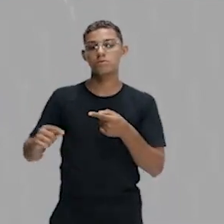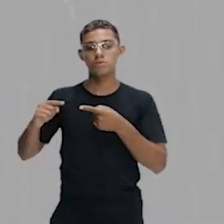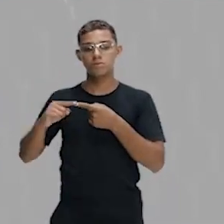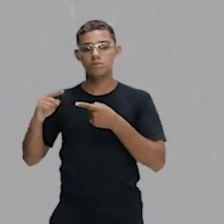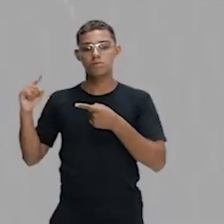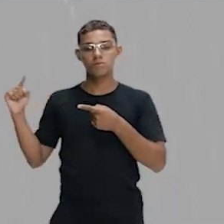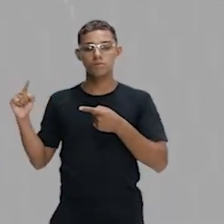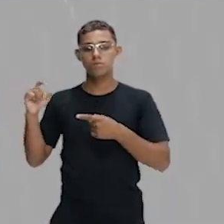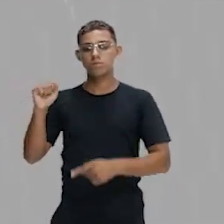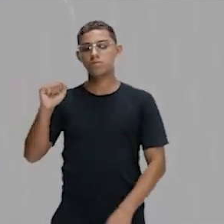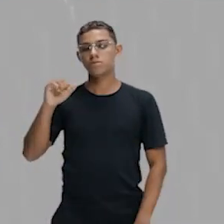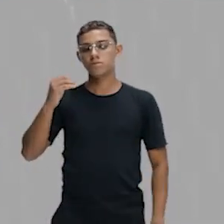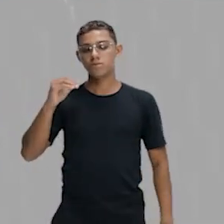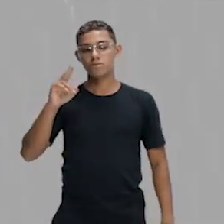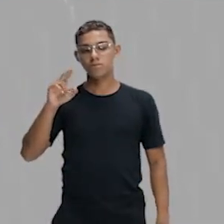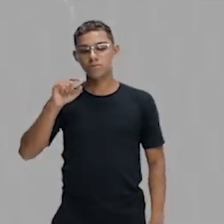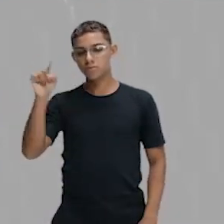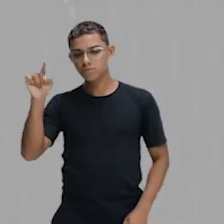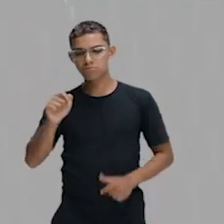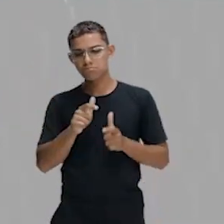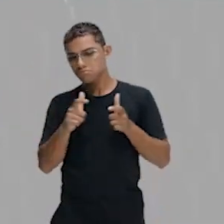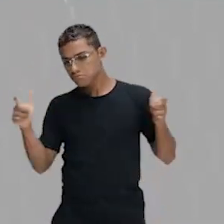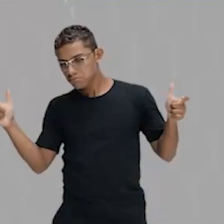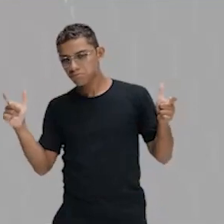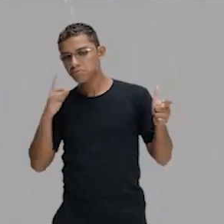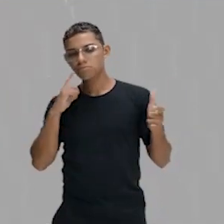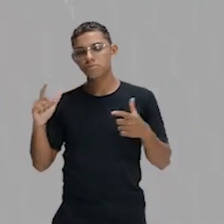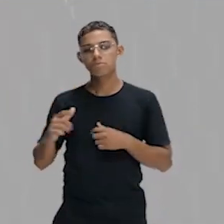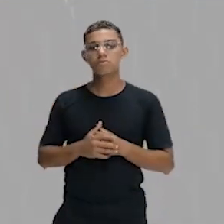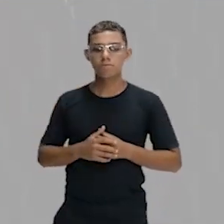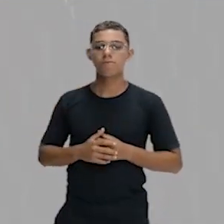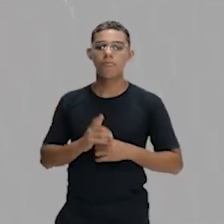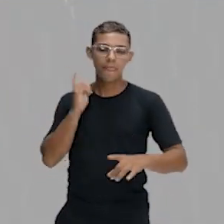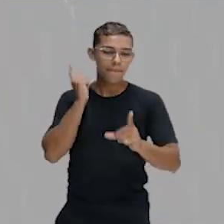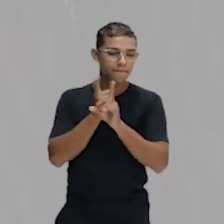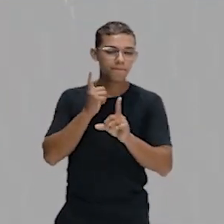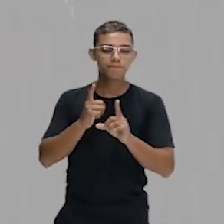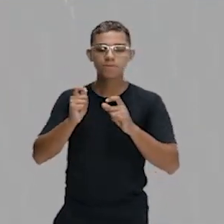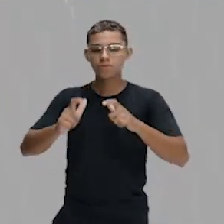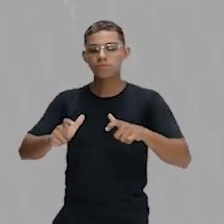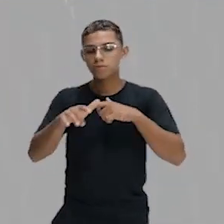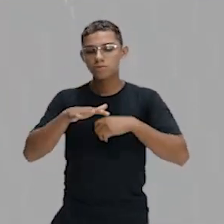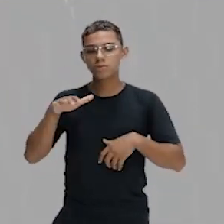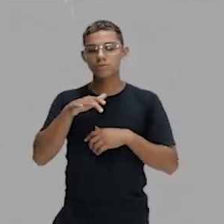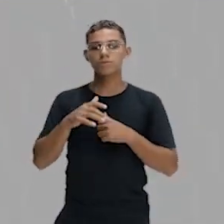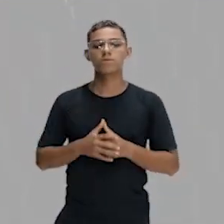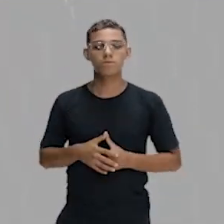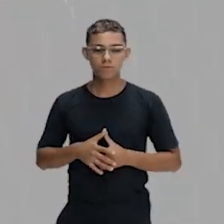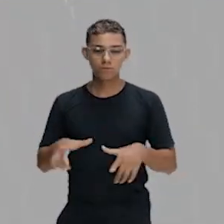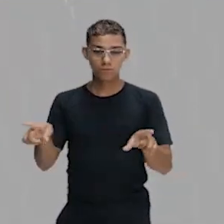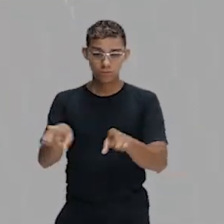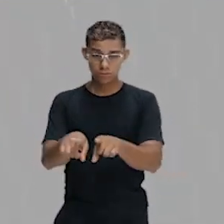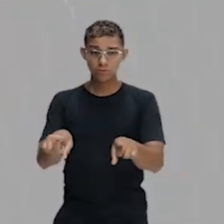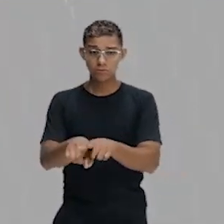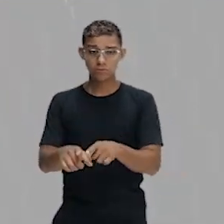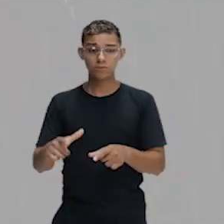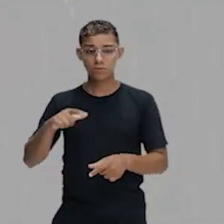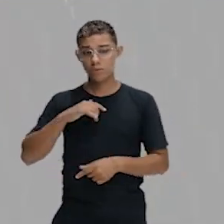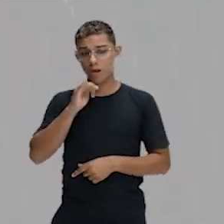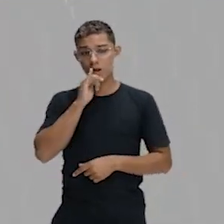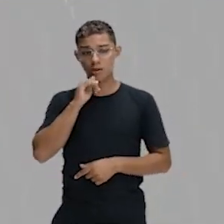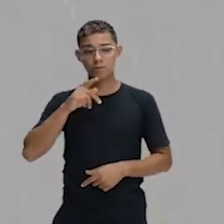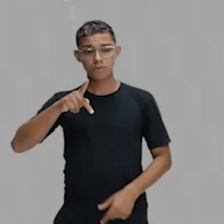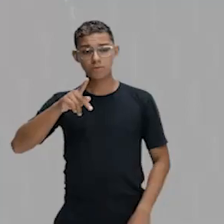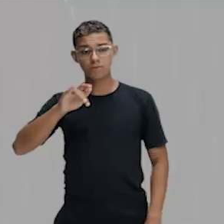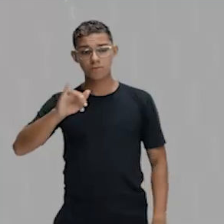também, que é um dos maiores répteis que nós podemos encontrar nesse ambiente. Ok? Nós temos o exemplo